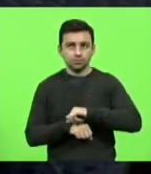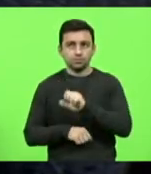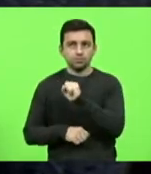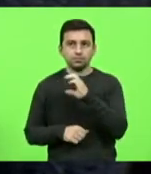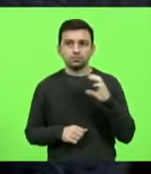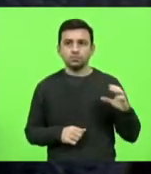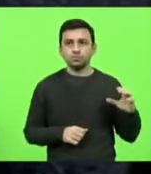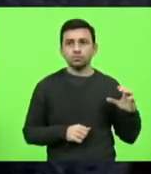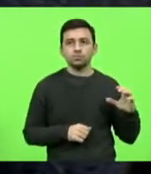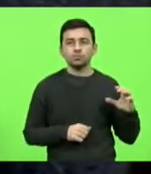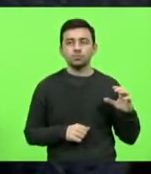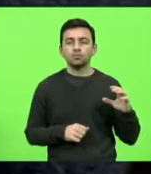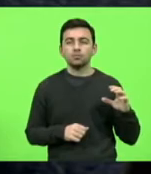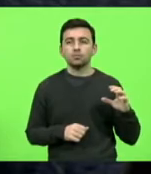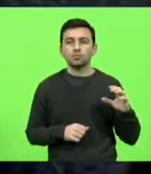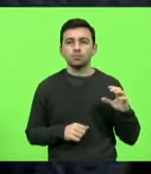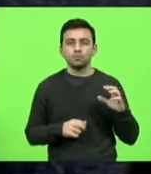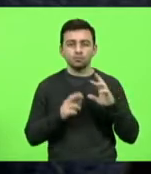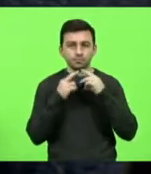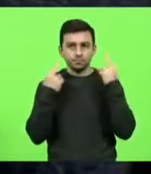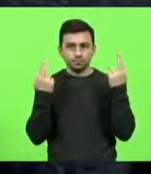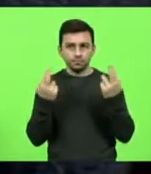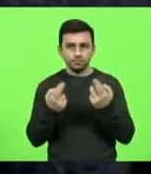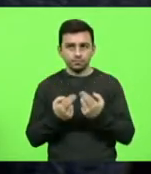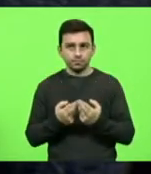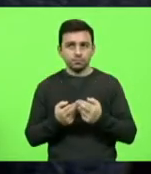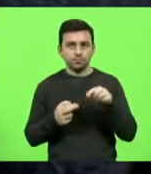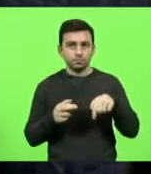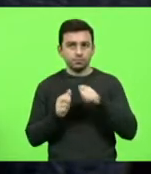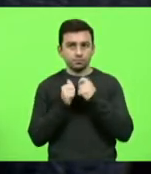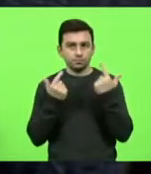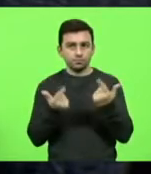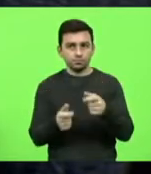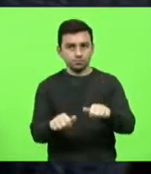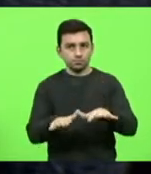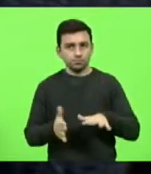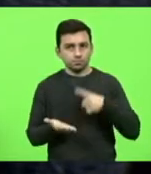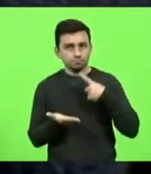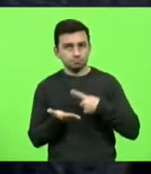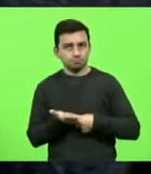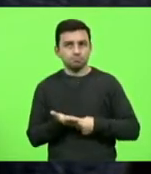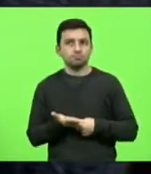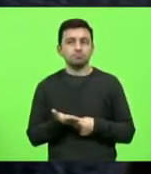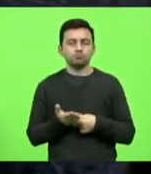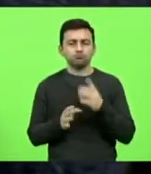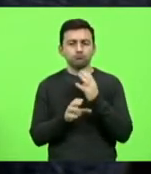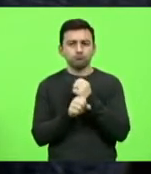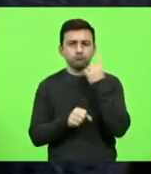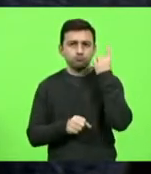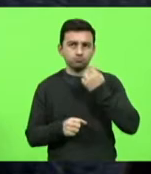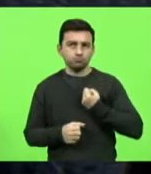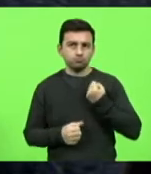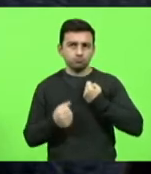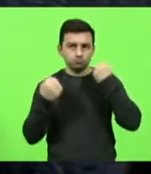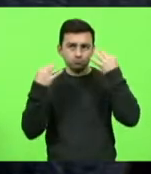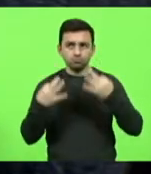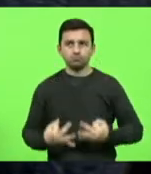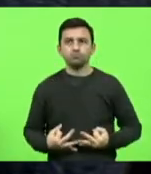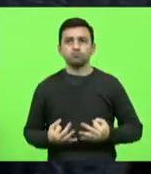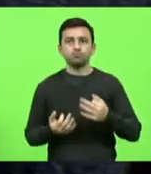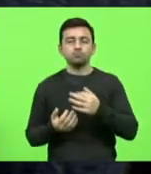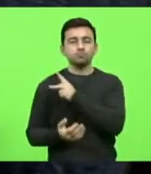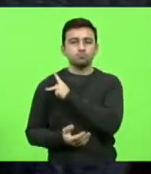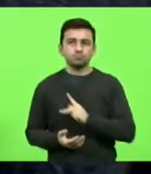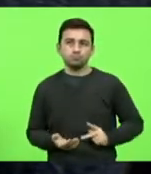Catarina, reuniu-se a Assembleia Legislativa em sessão ordinária. Havendo o quórum regimental, o senhor presidente declarou